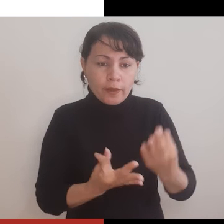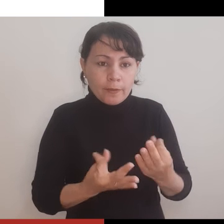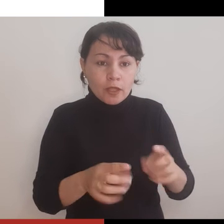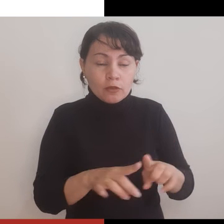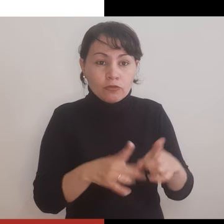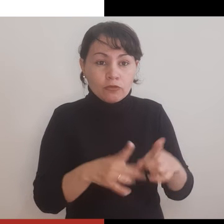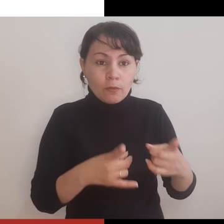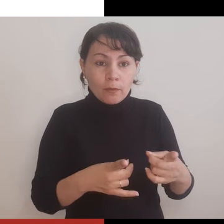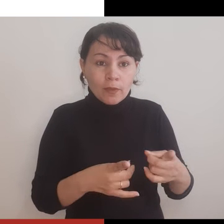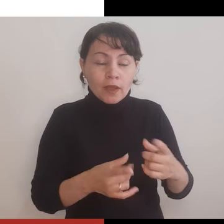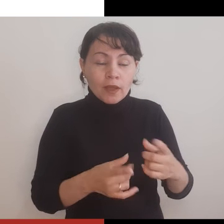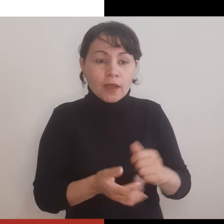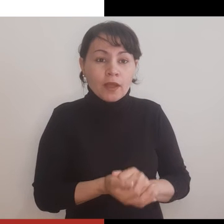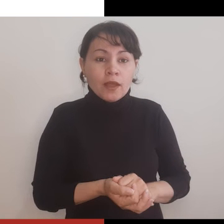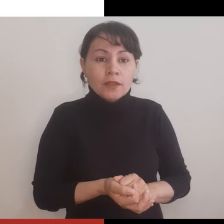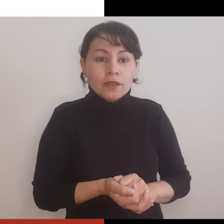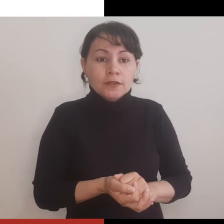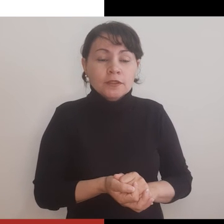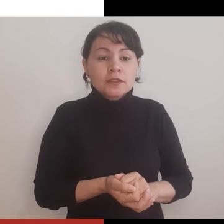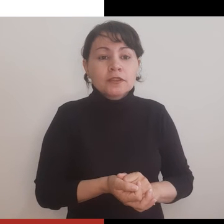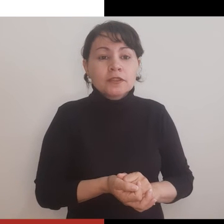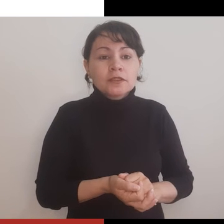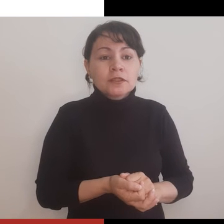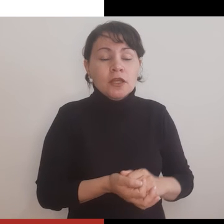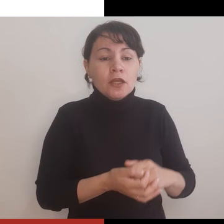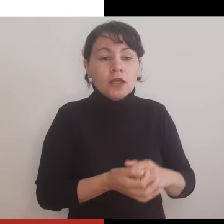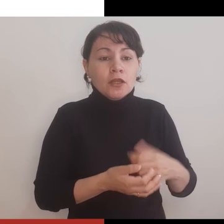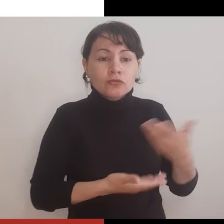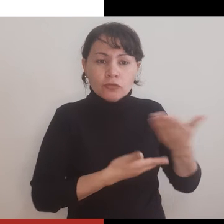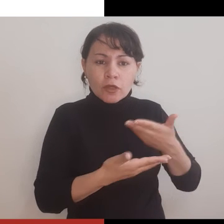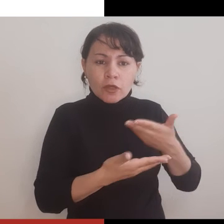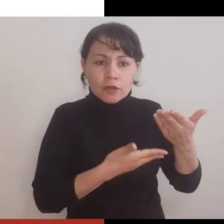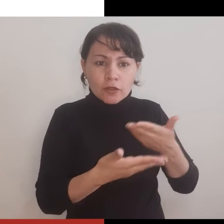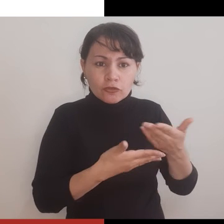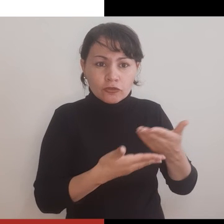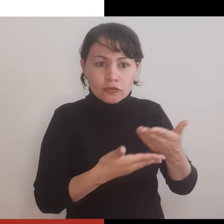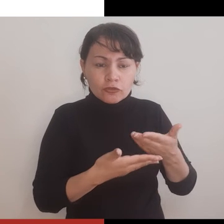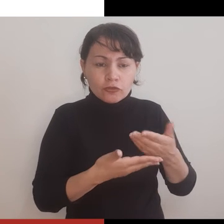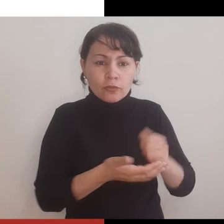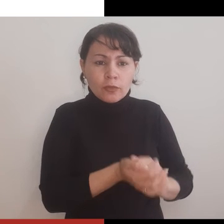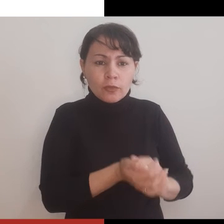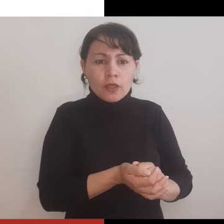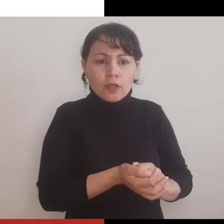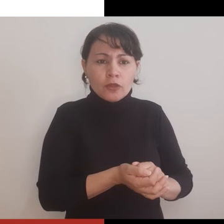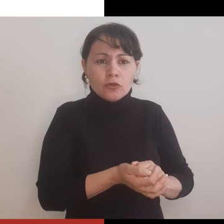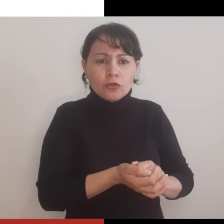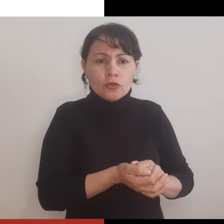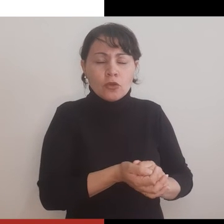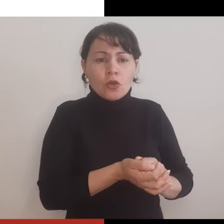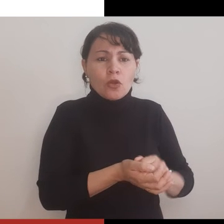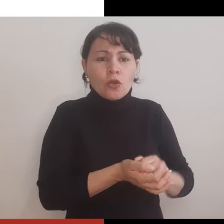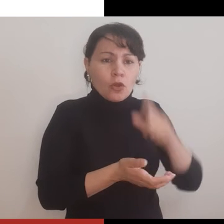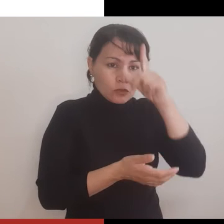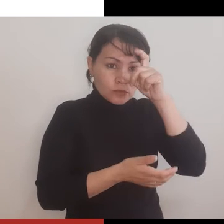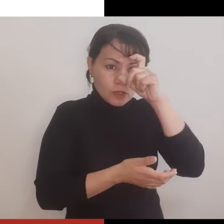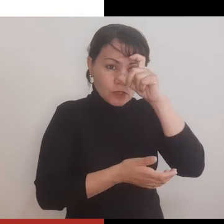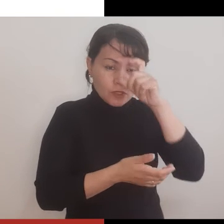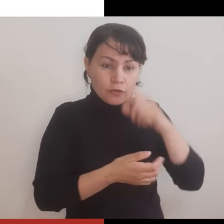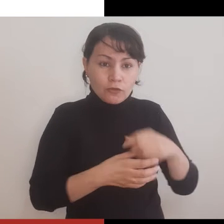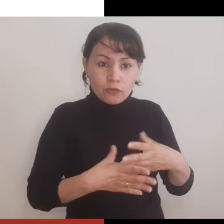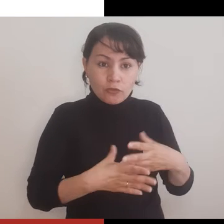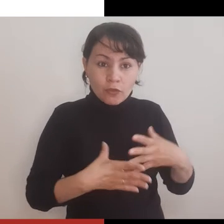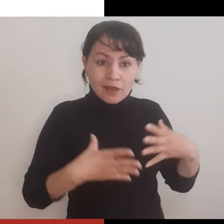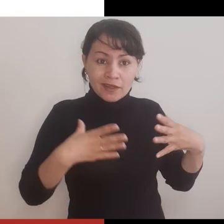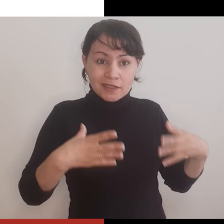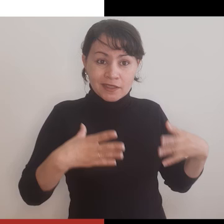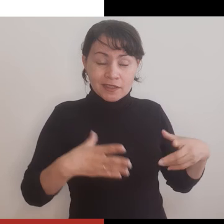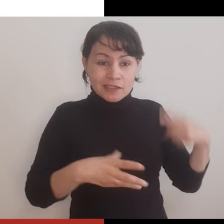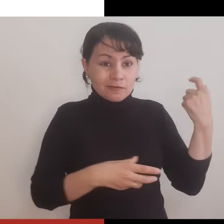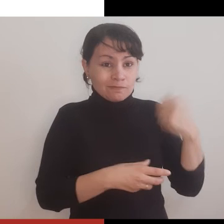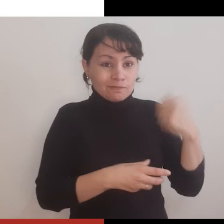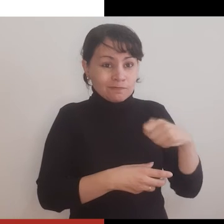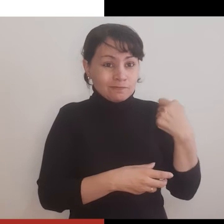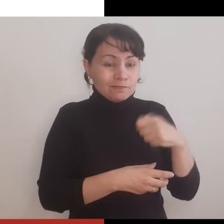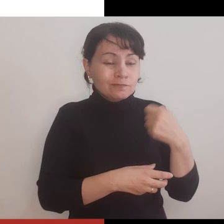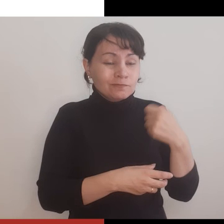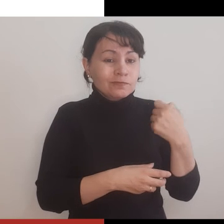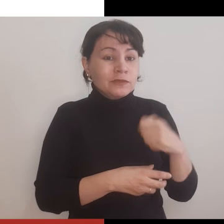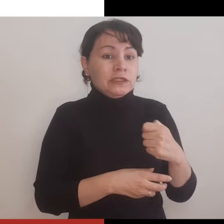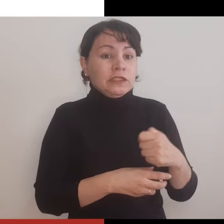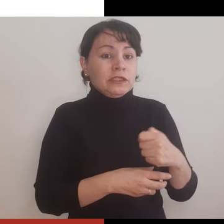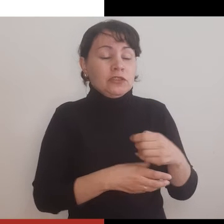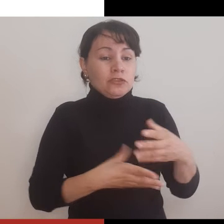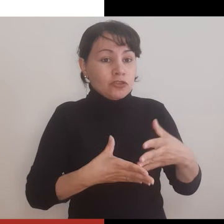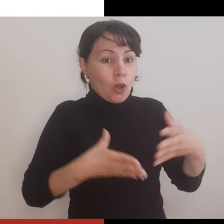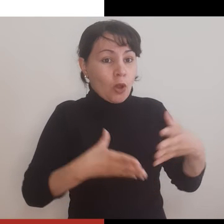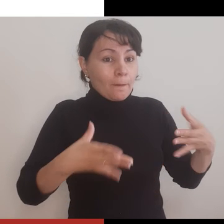mas de um atendimento em uma unidade hospitalar, houve, então, essa crescente necessidade de aumento